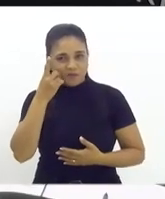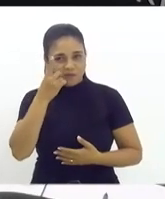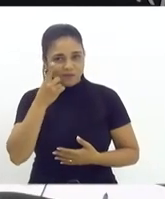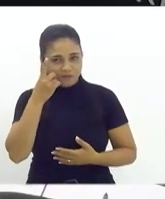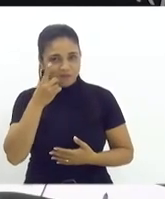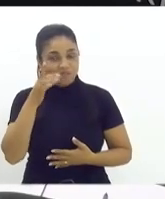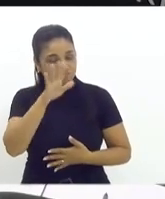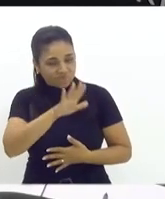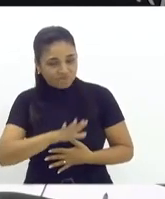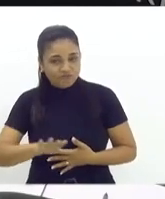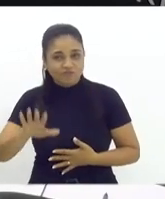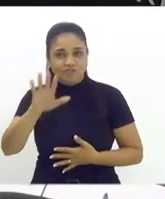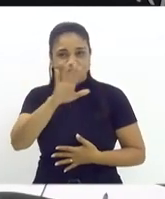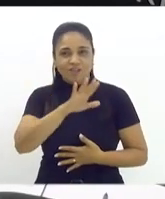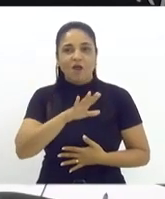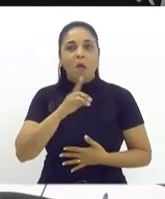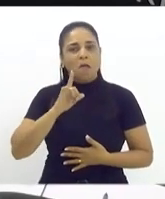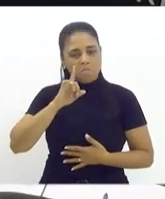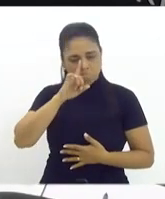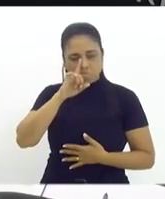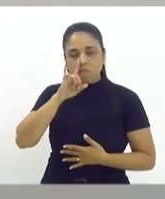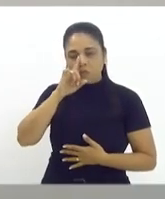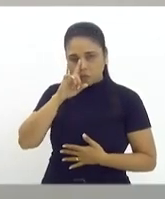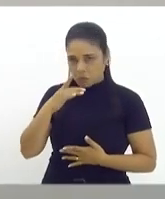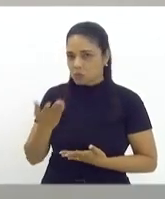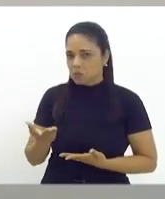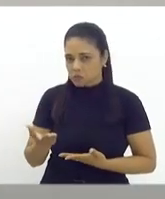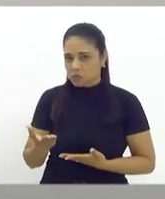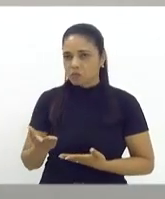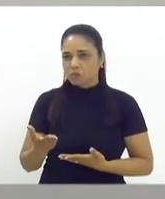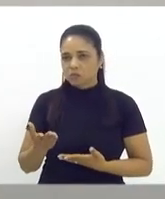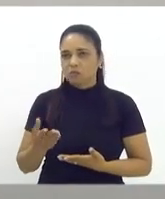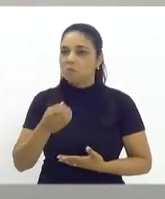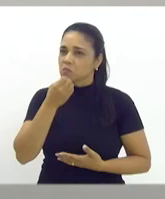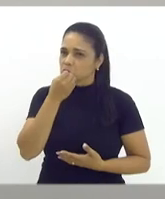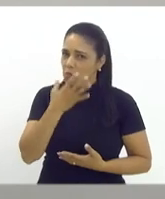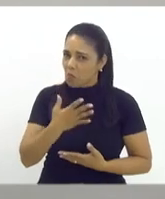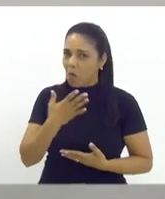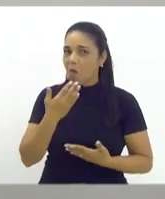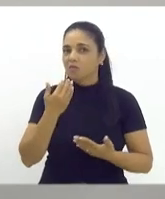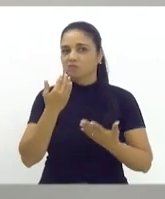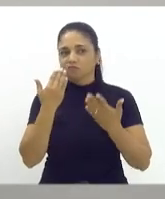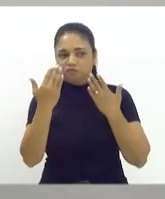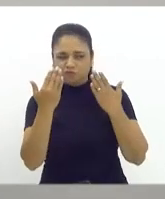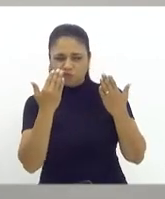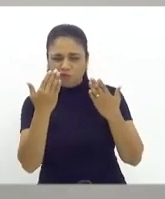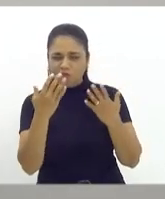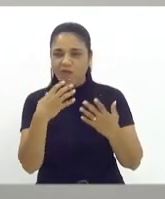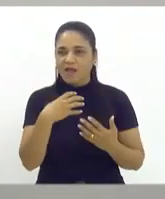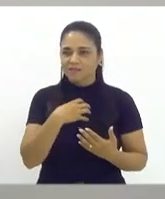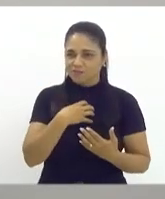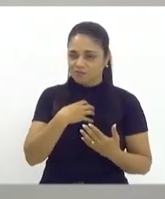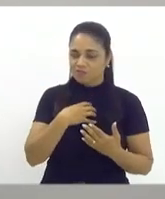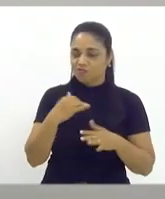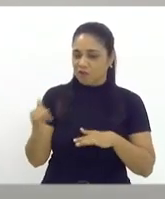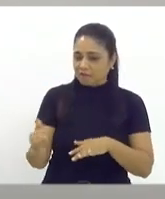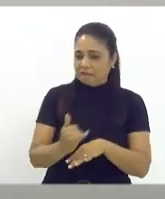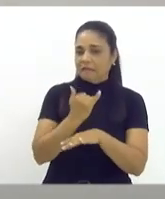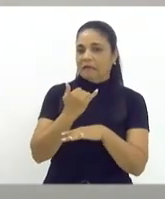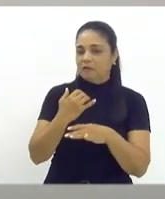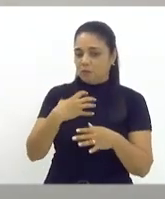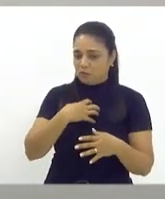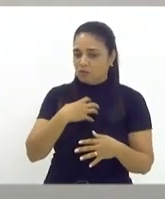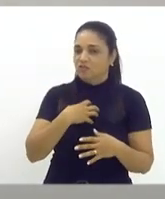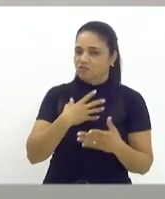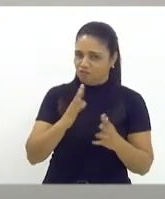generalizações elas são perigosas é outra coisa É sempre bom desconfiar dos nossos sentidos quem aqui já não foi traído pelos sentidos